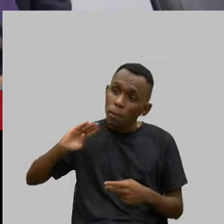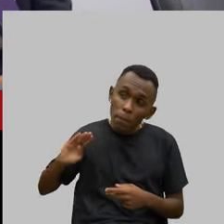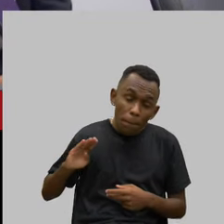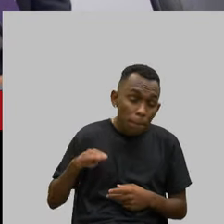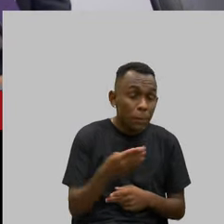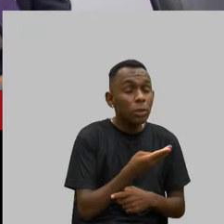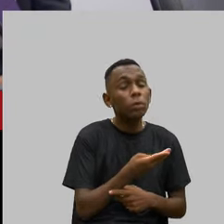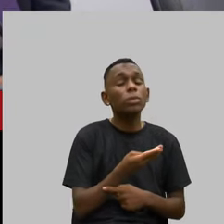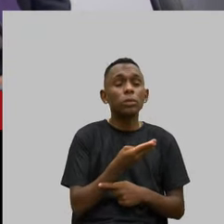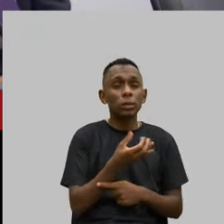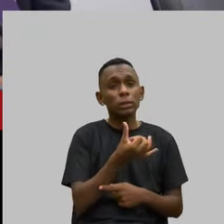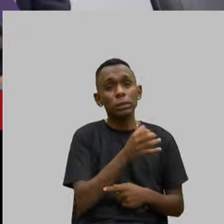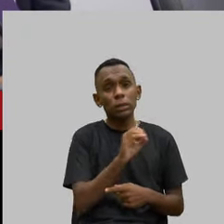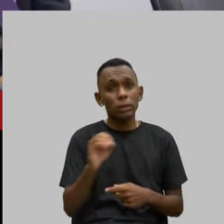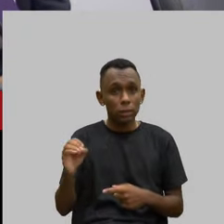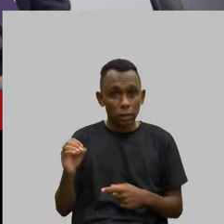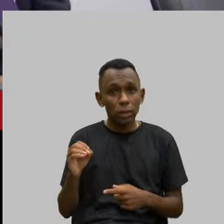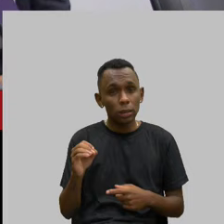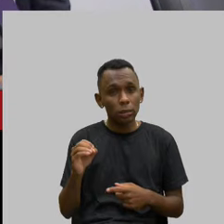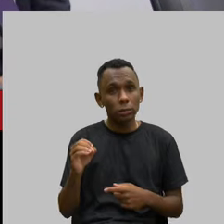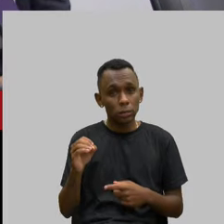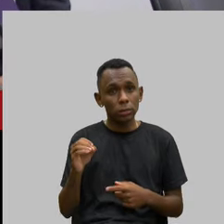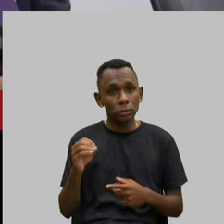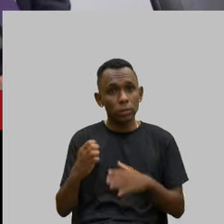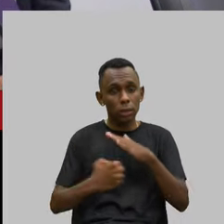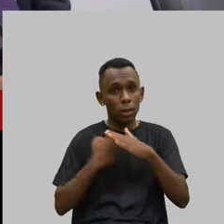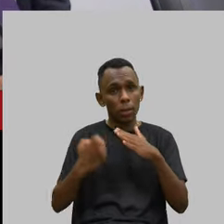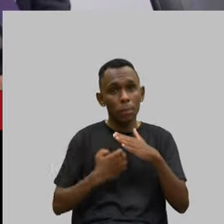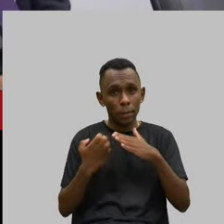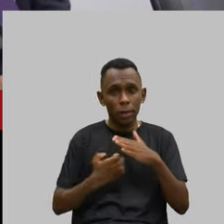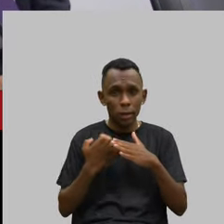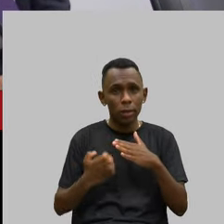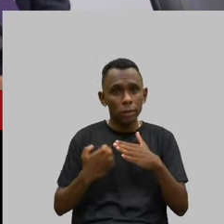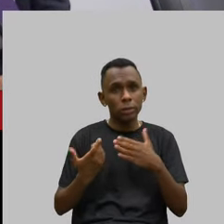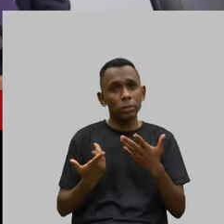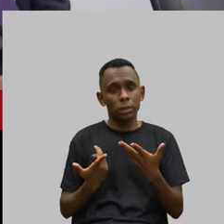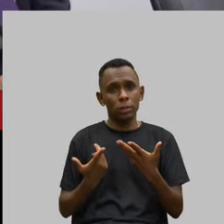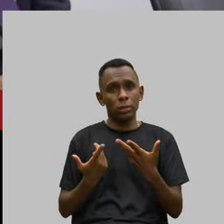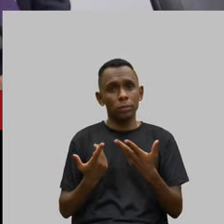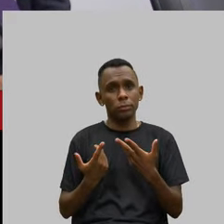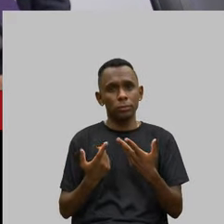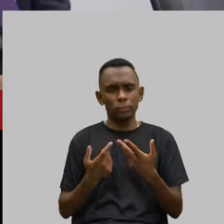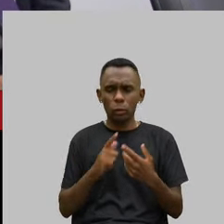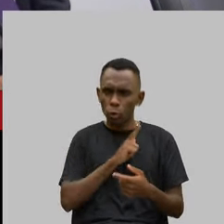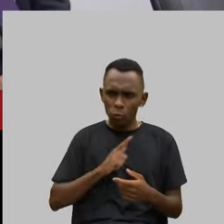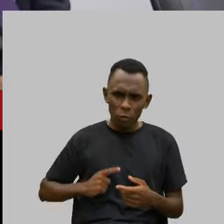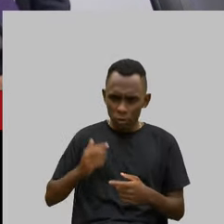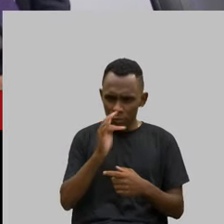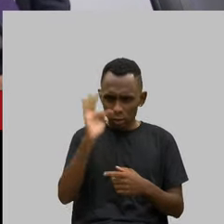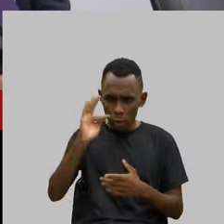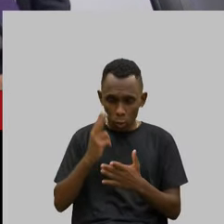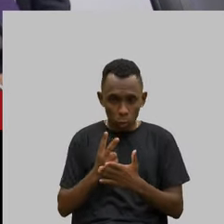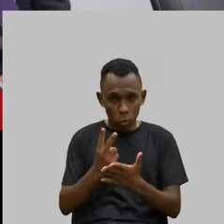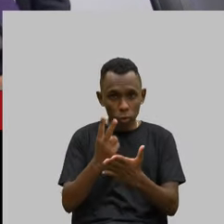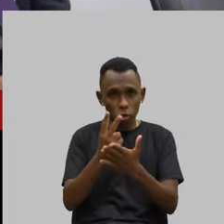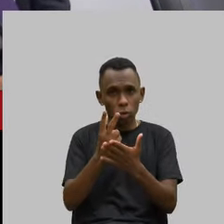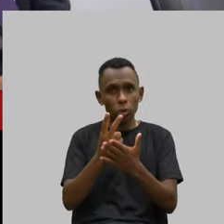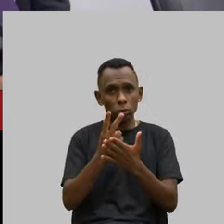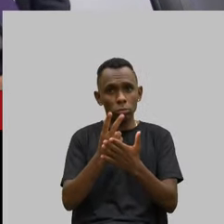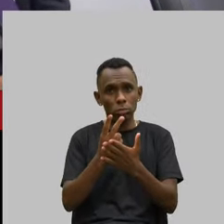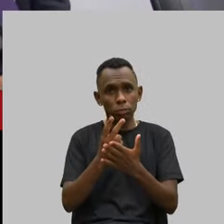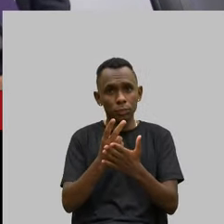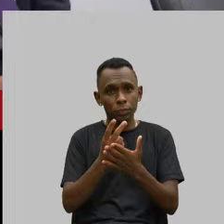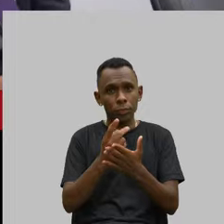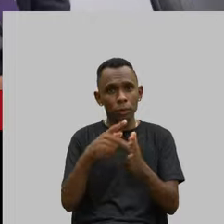600 né da Odebrecht Será que realmente o governo federal tem que continuar sendo essa giota com